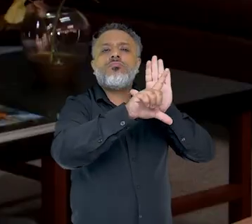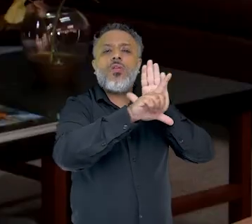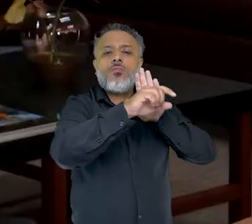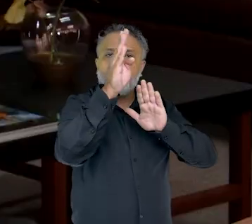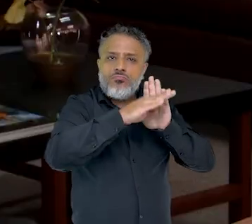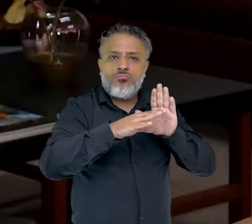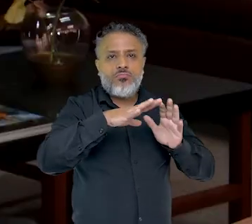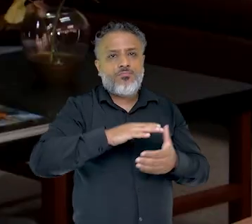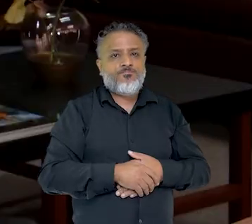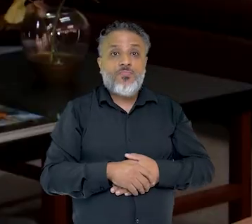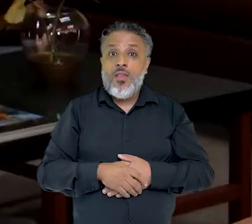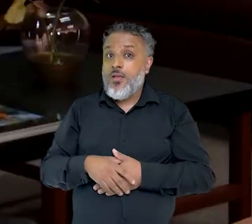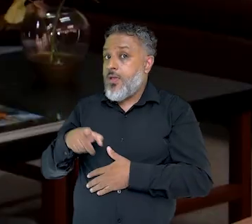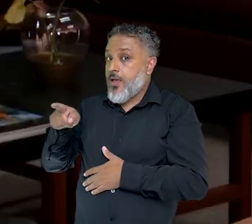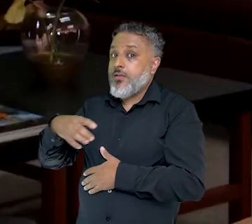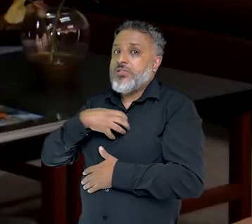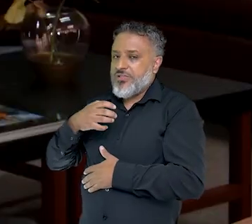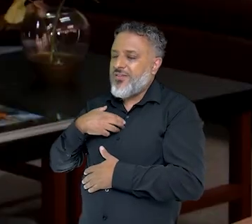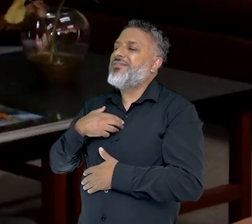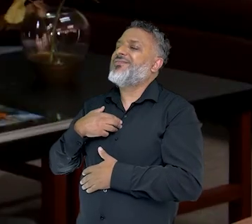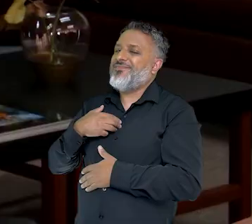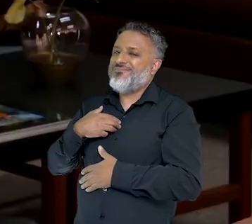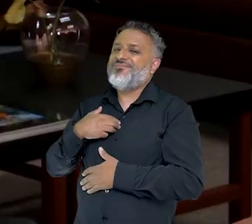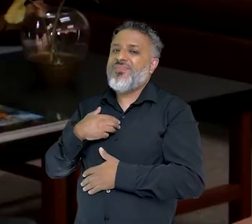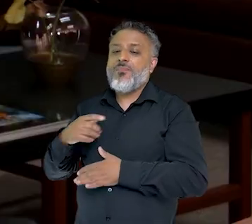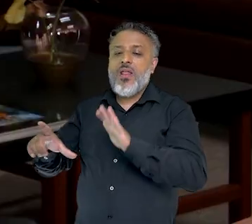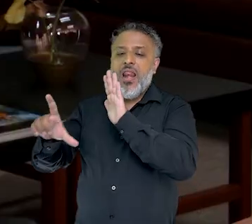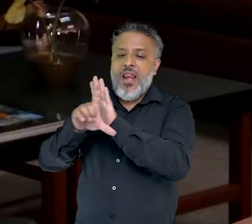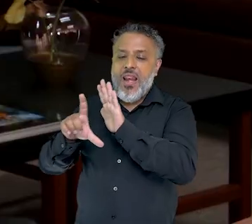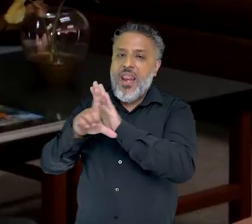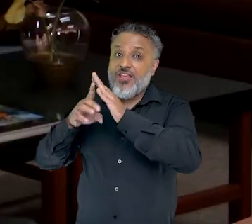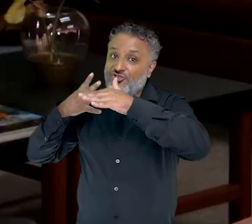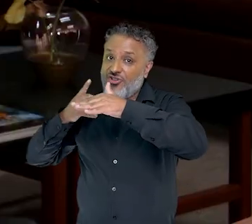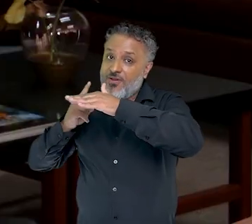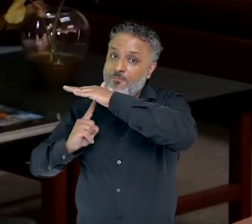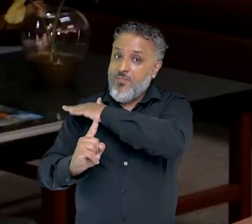tema. Essa situação é amparada pela Lei de Imigração,